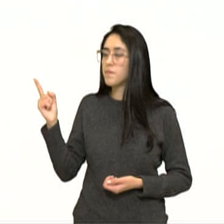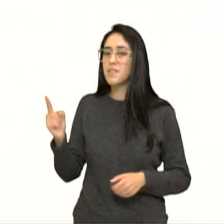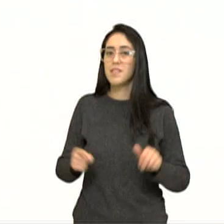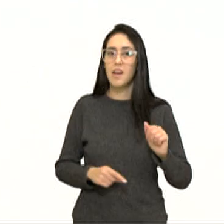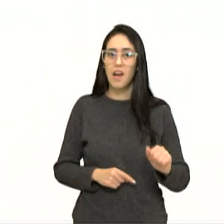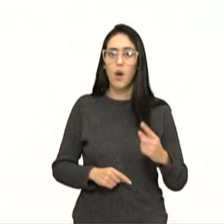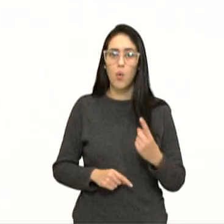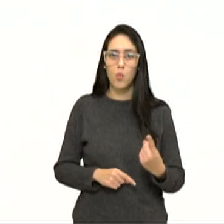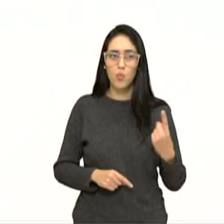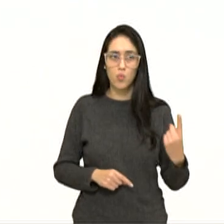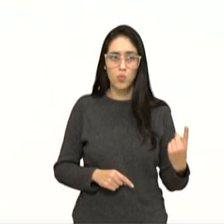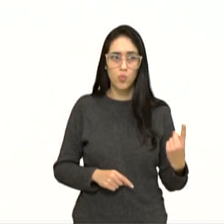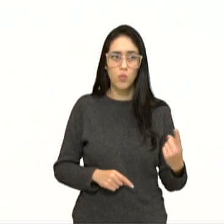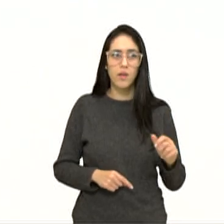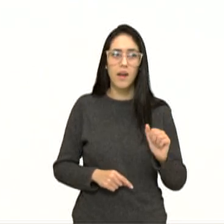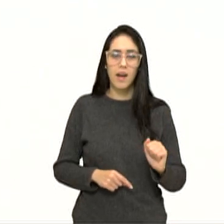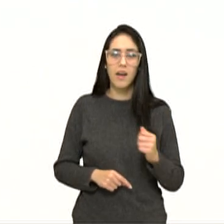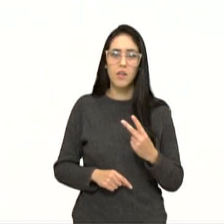A11,